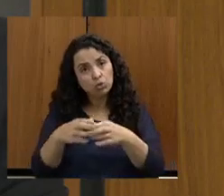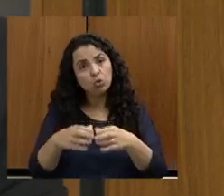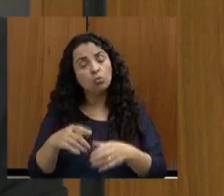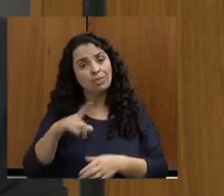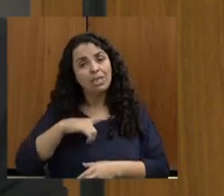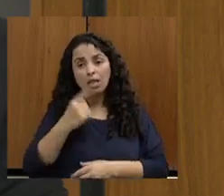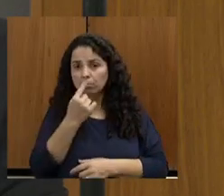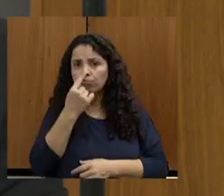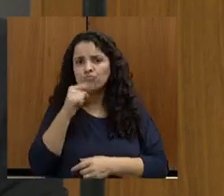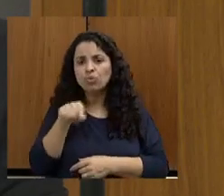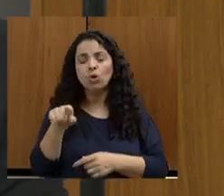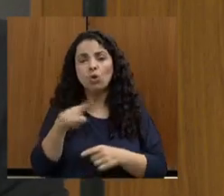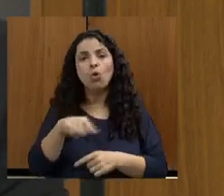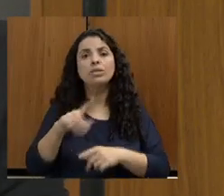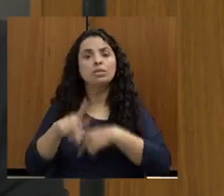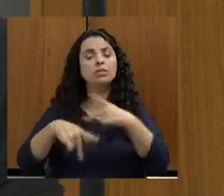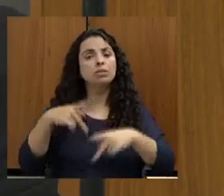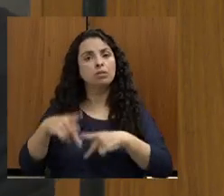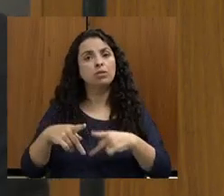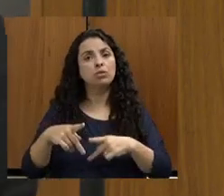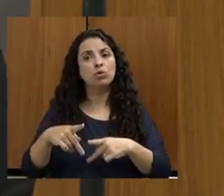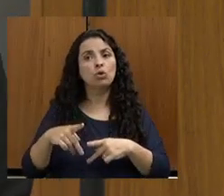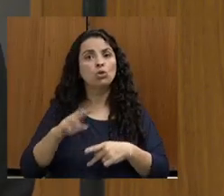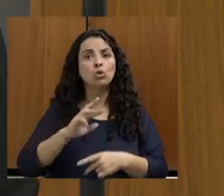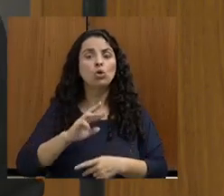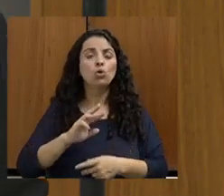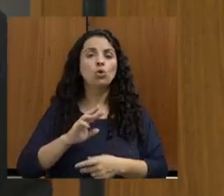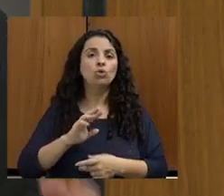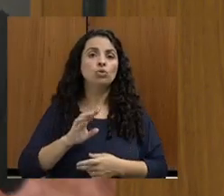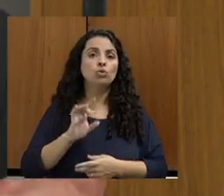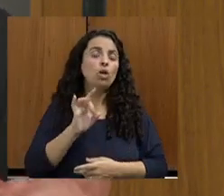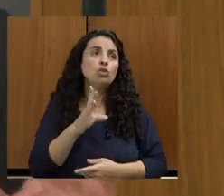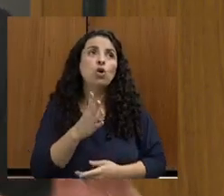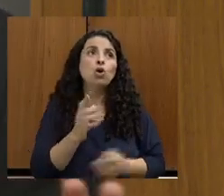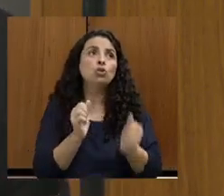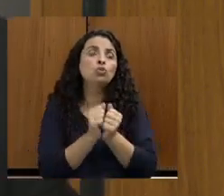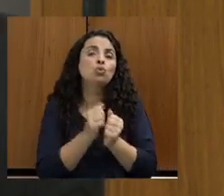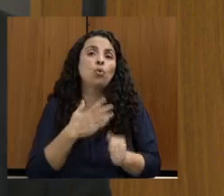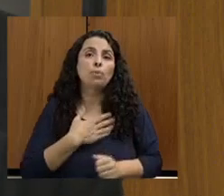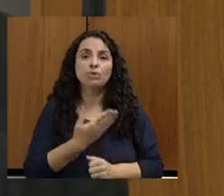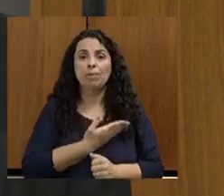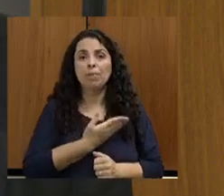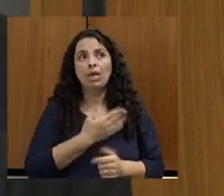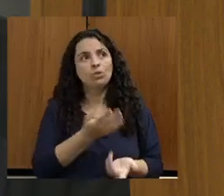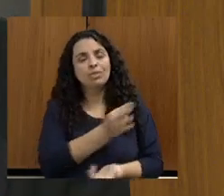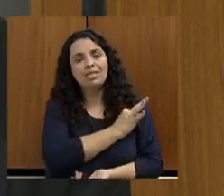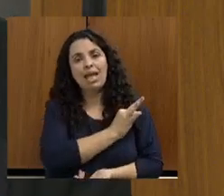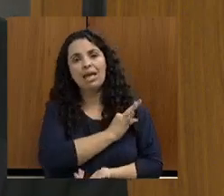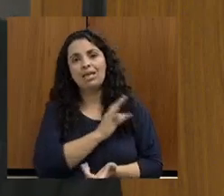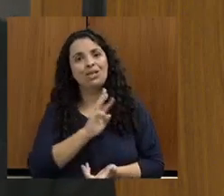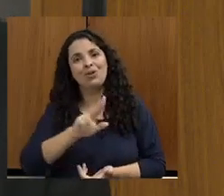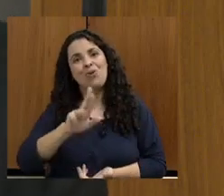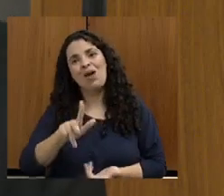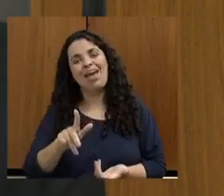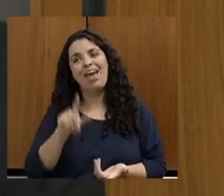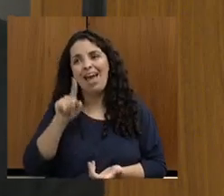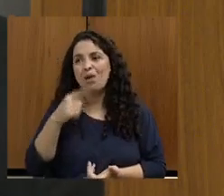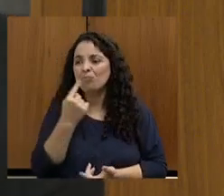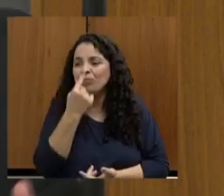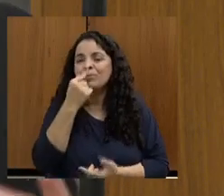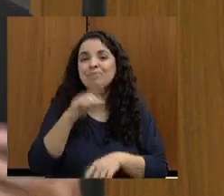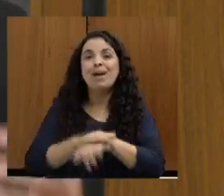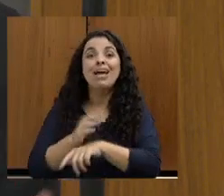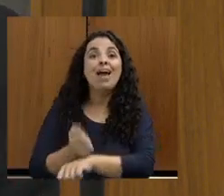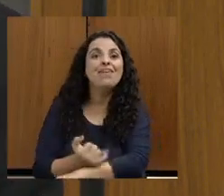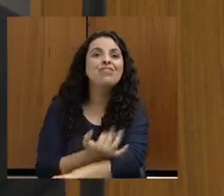aproximação, que não é uma aproximação juntamente com os meus colegas, técnica, como eu falei, não dá para dissociar o sentimento, a